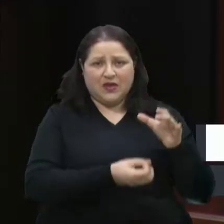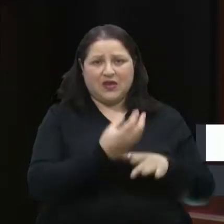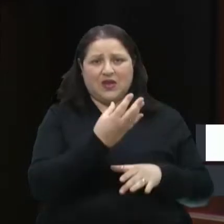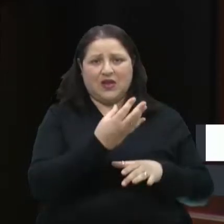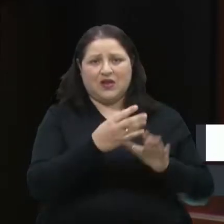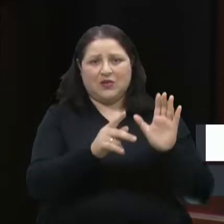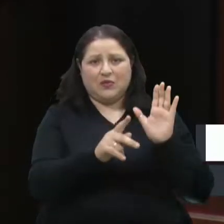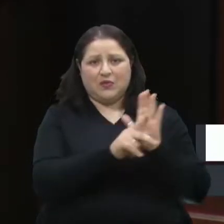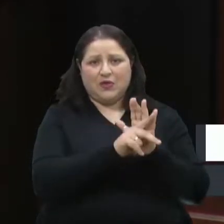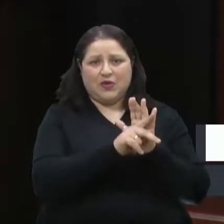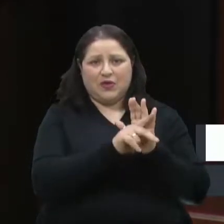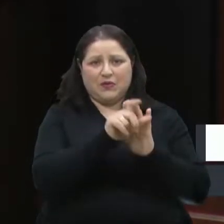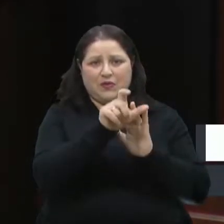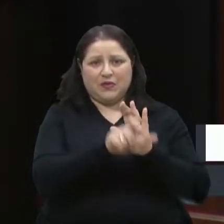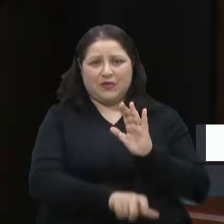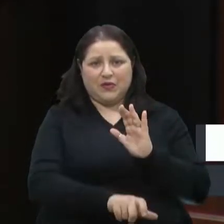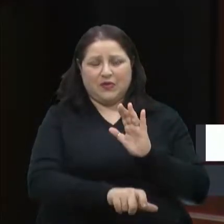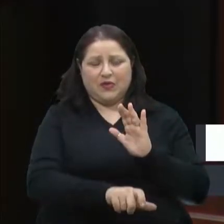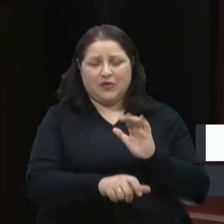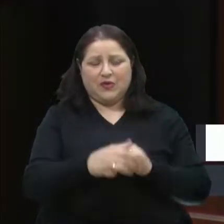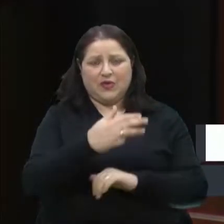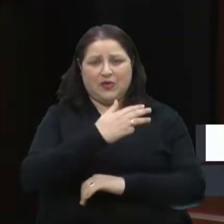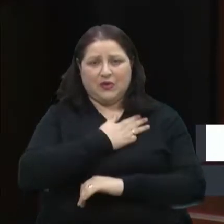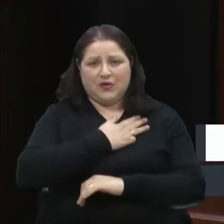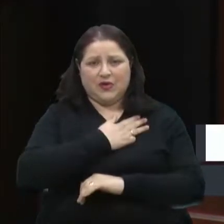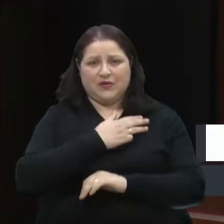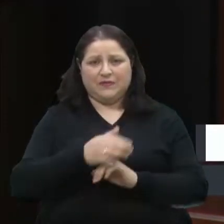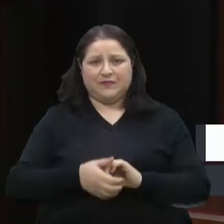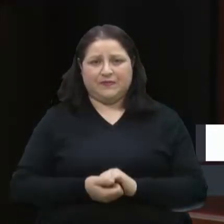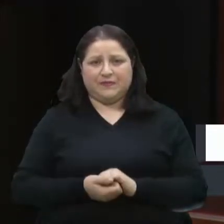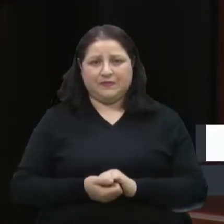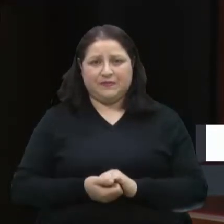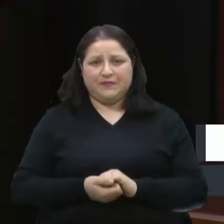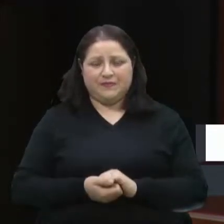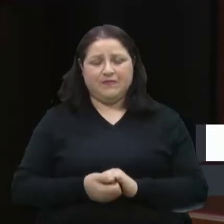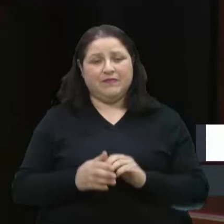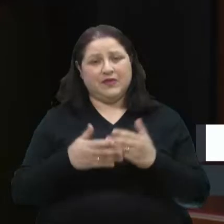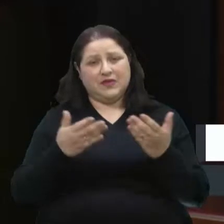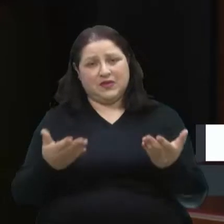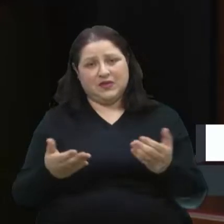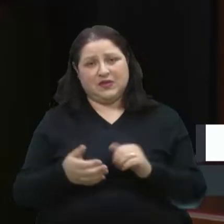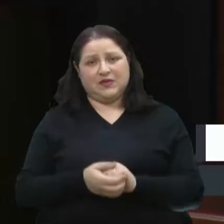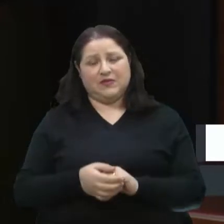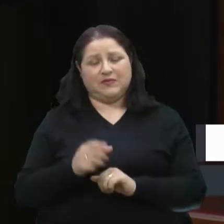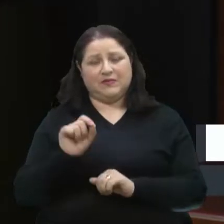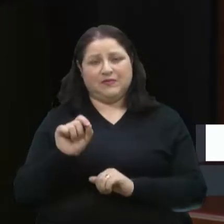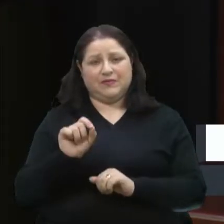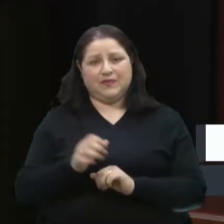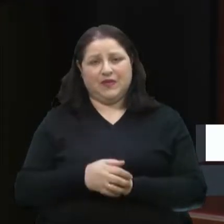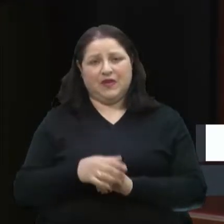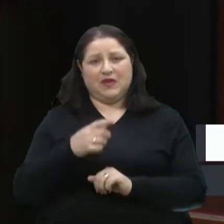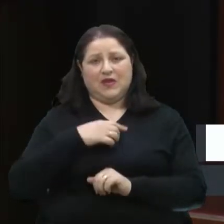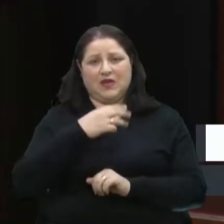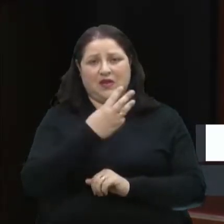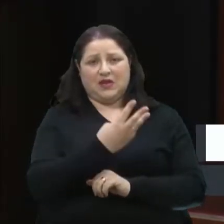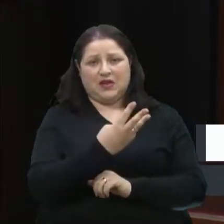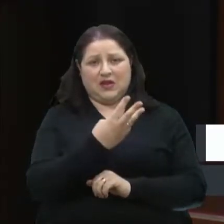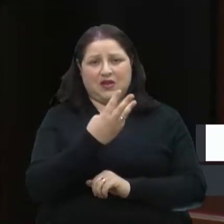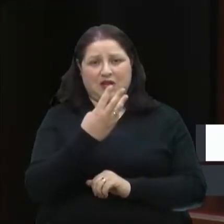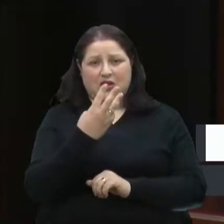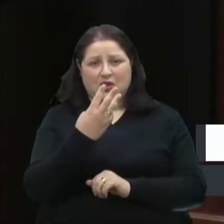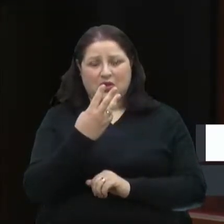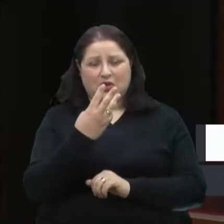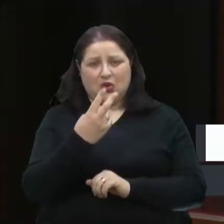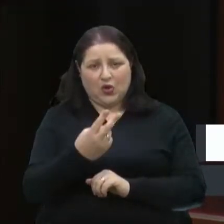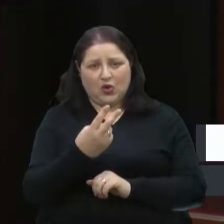pelo próprio Luiz Inácio Lula da Silva. Gente, aí vem o ponto. 32